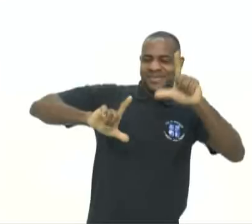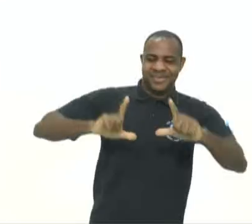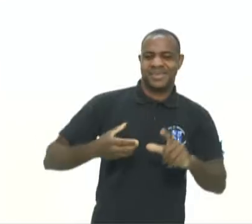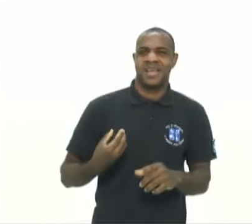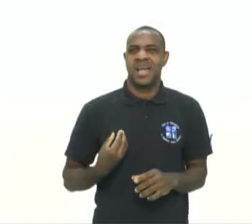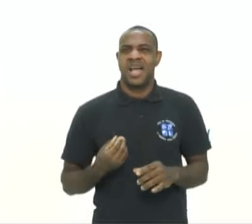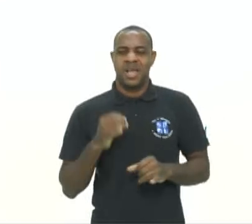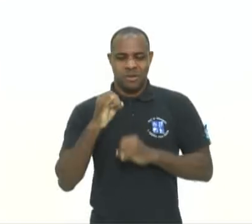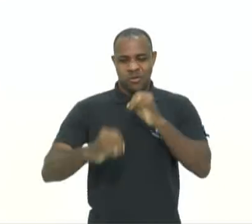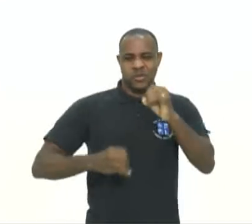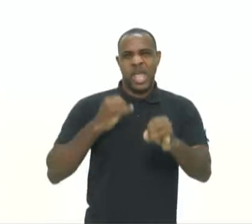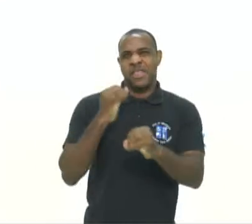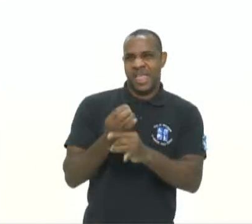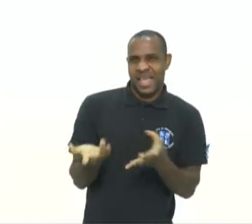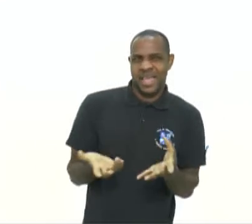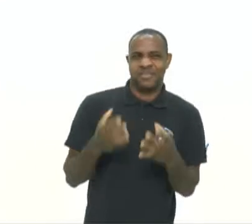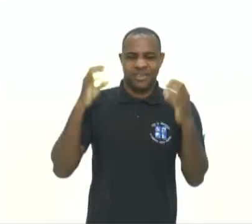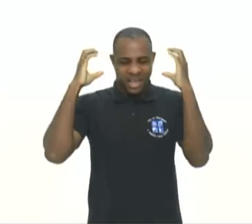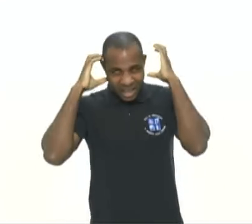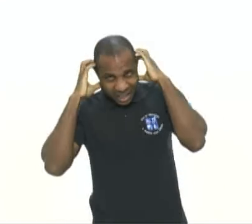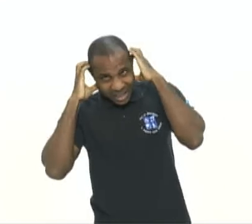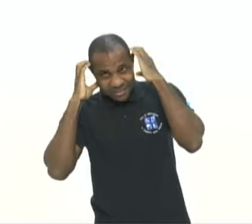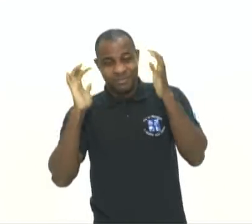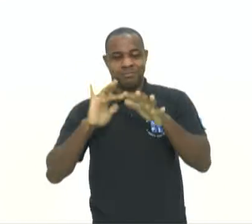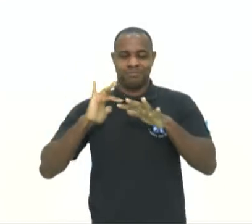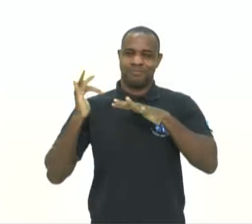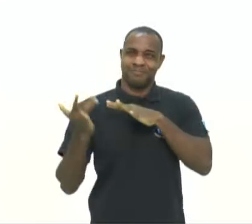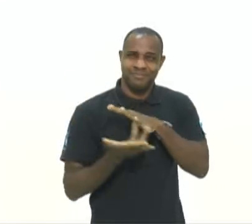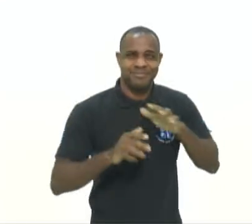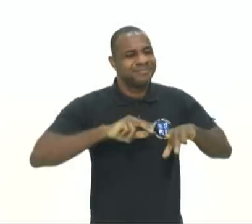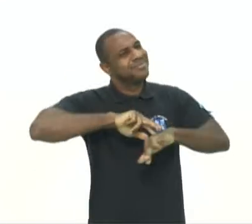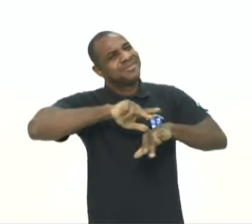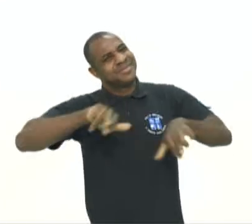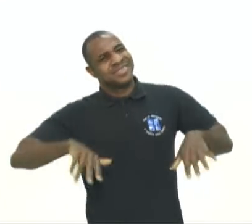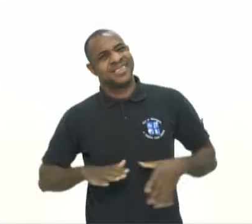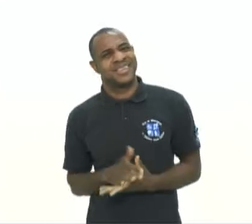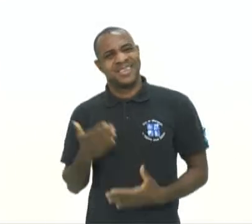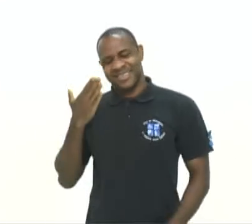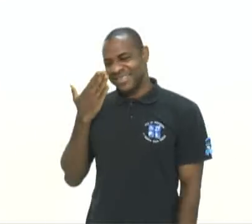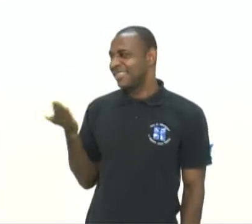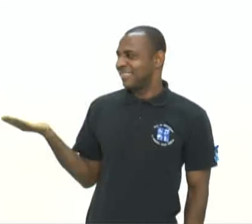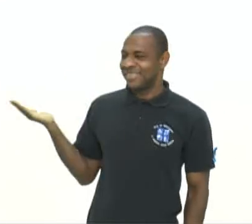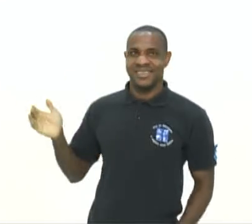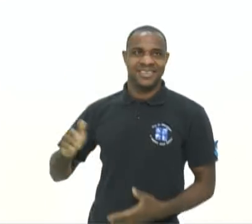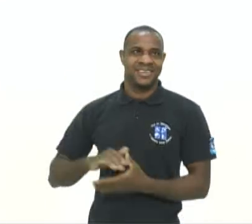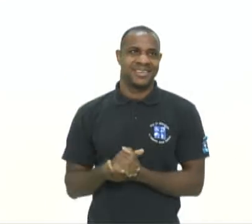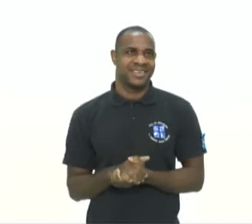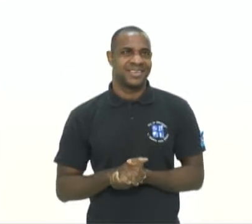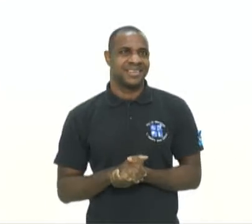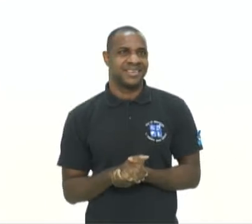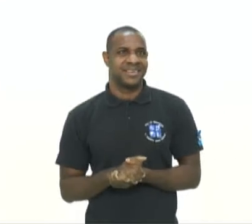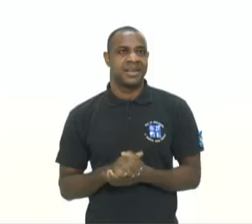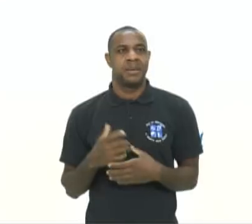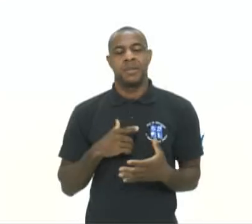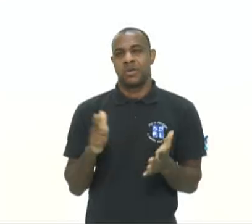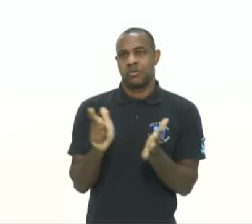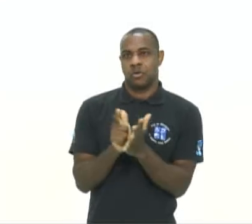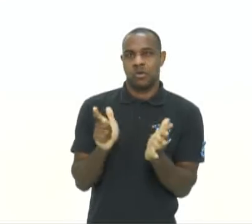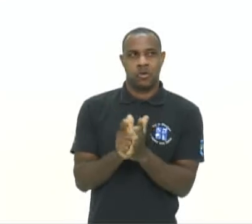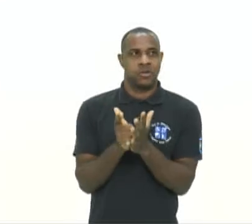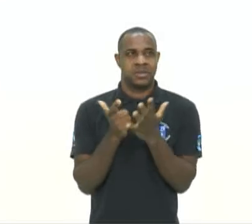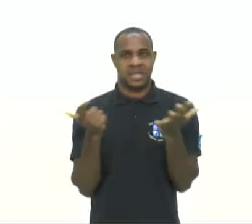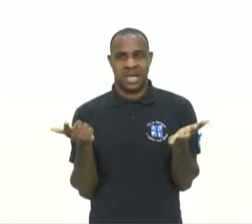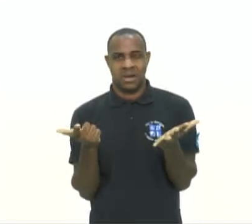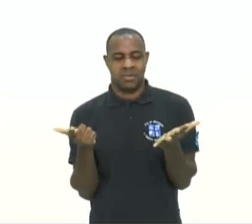sociais, rádio. É bem possível que você tenha assinalado uma dessas opções, pois o jornal impresso não